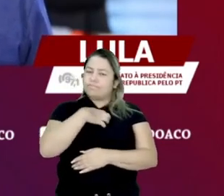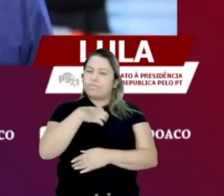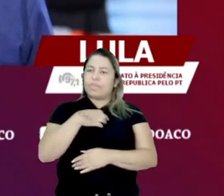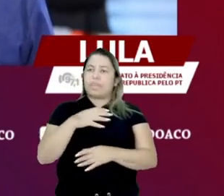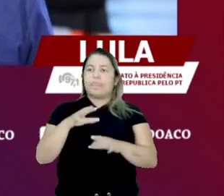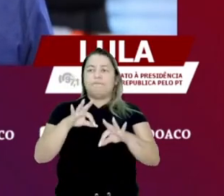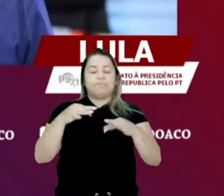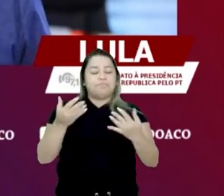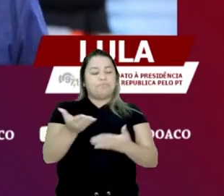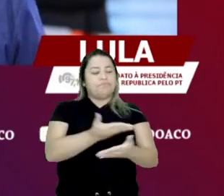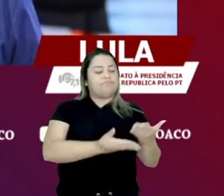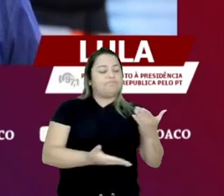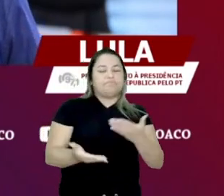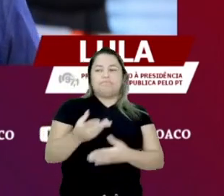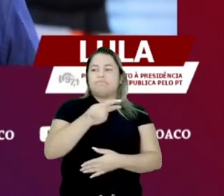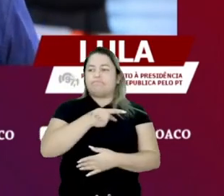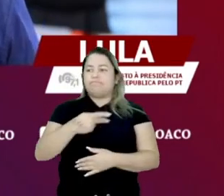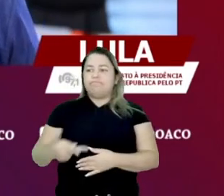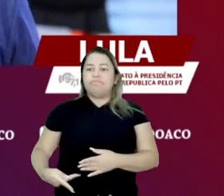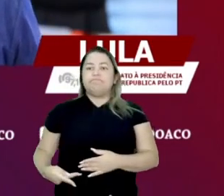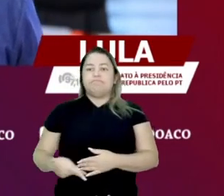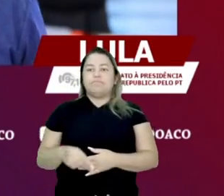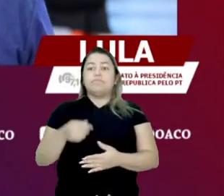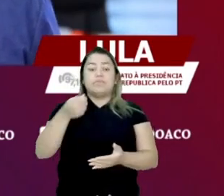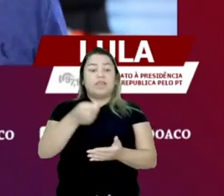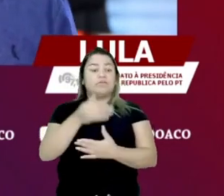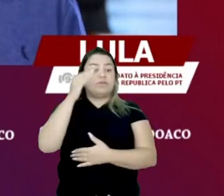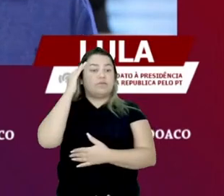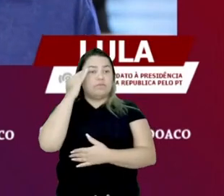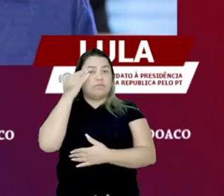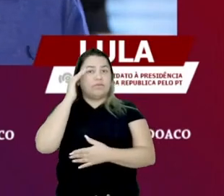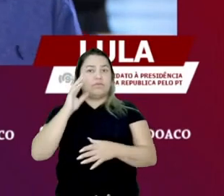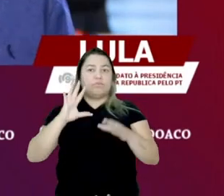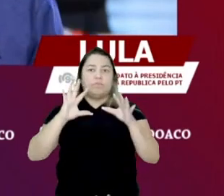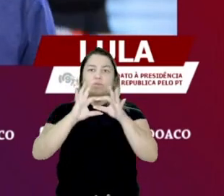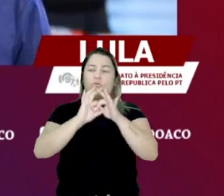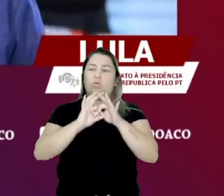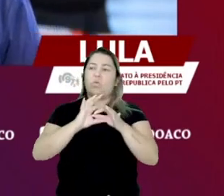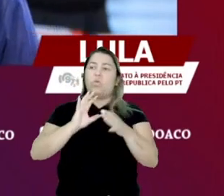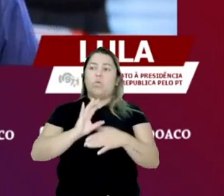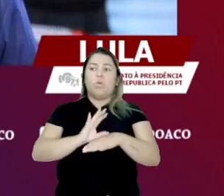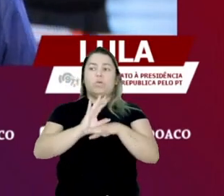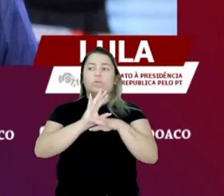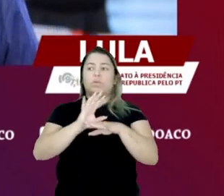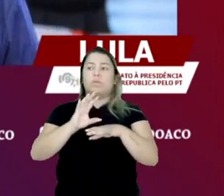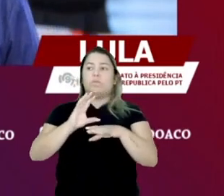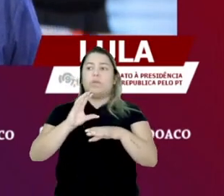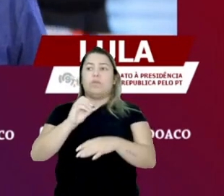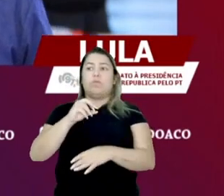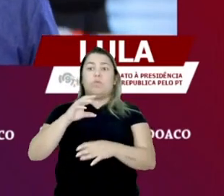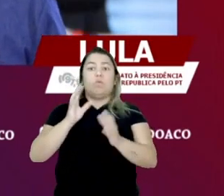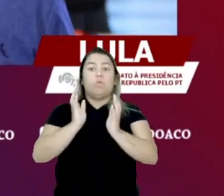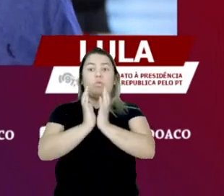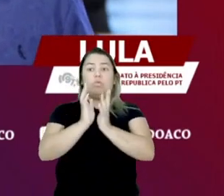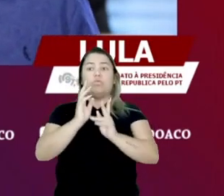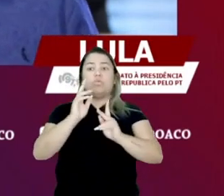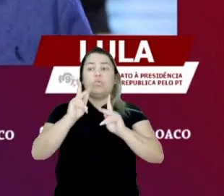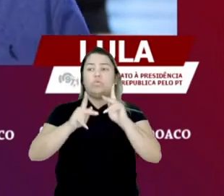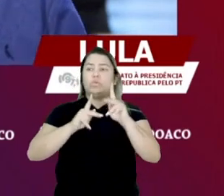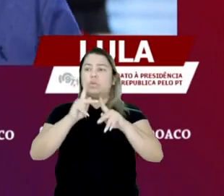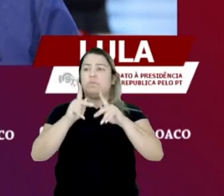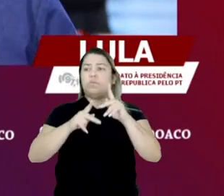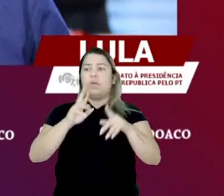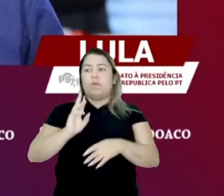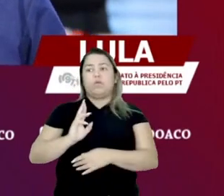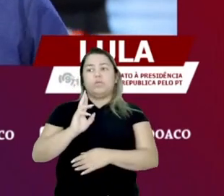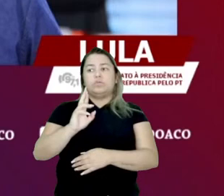dos pesquisadores da Fiocruz e do Butantan. Ele poderia ter reunido um conselho com os secretários de saúde do Estado e ele